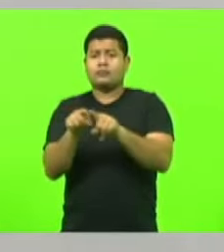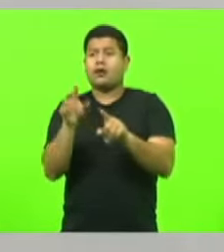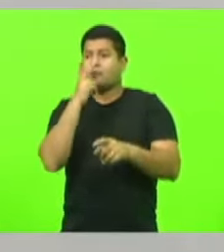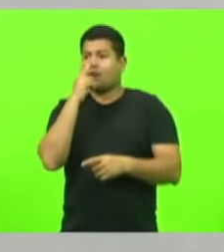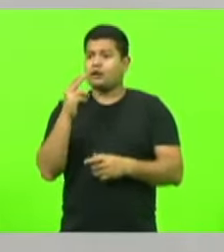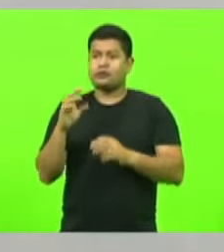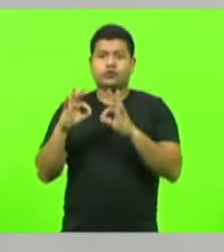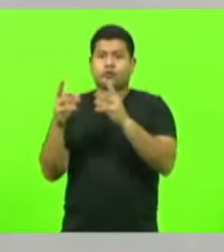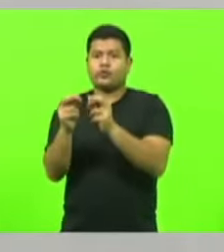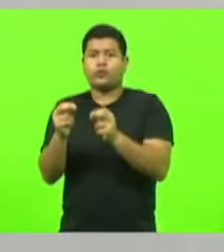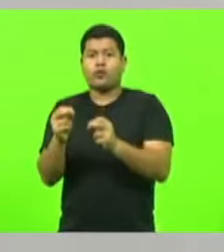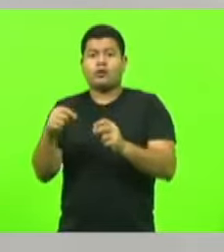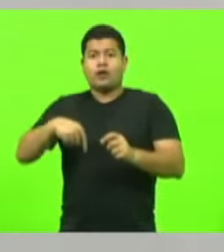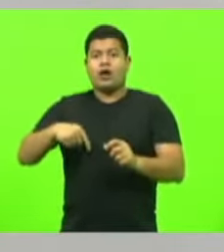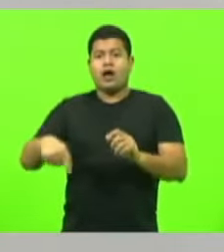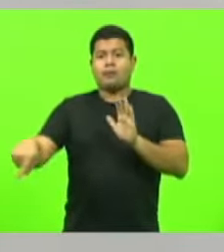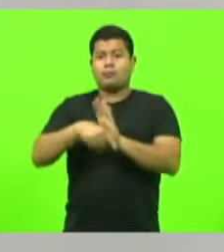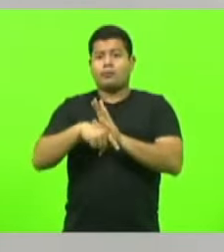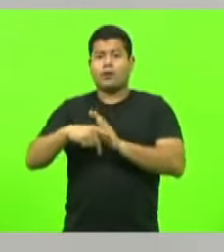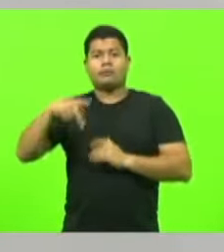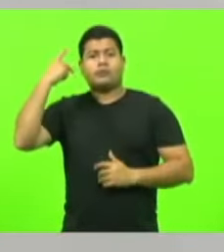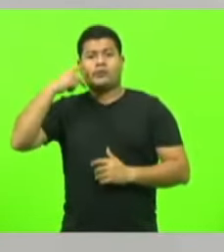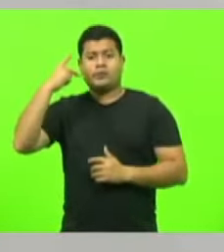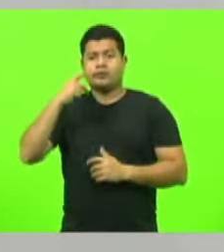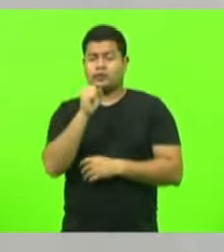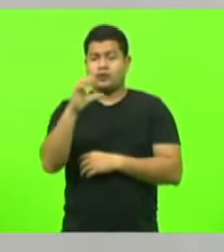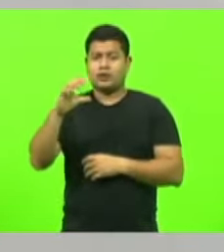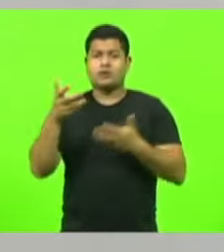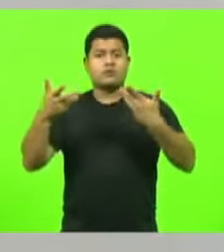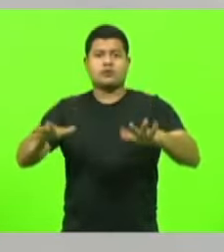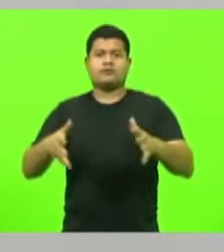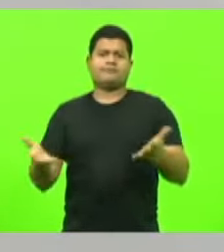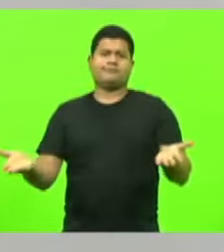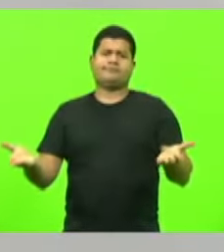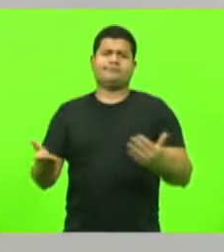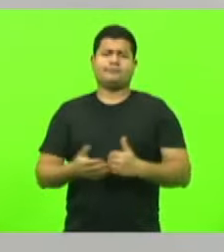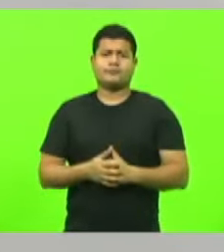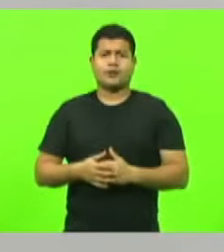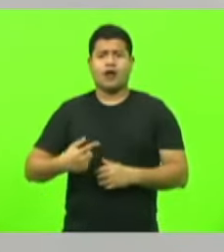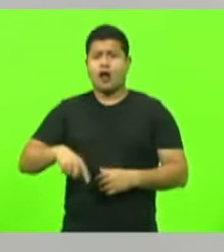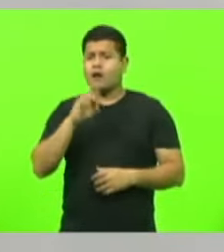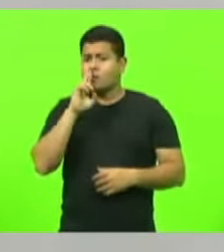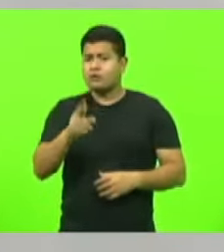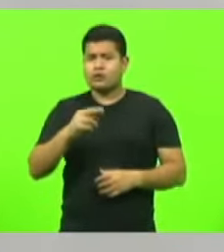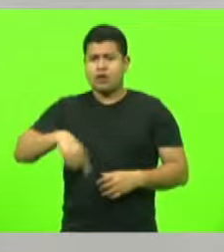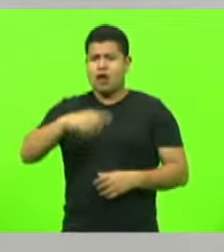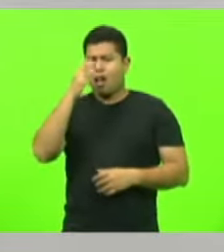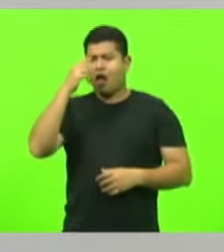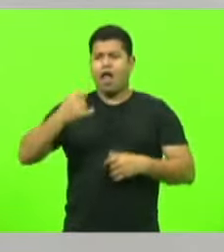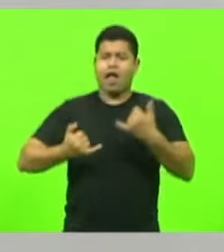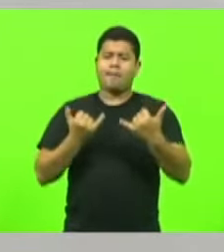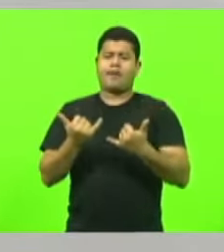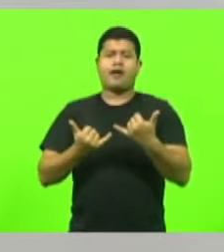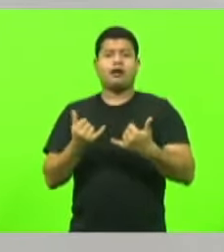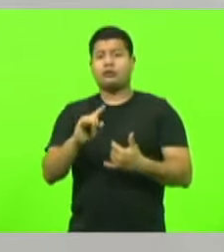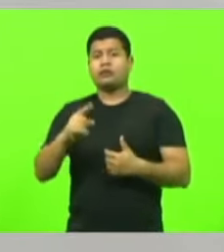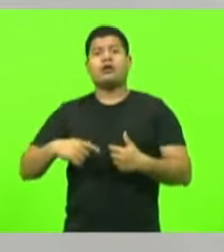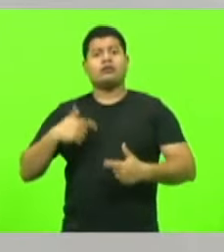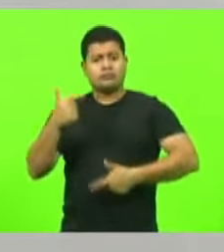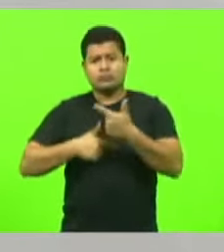querem, por causa da questão política. Então fica aqui meu recado, que a gente aqui não está para fazer brincadeira. A gente está aqui para trabalhar para o